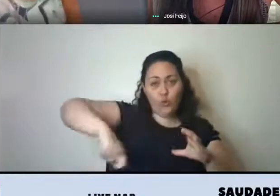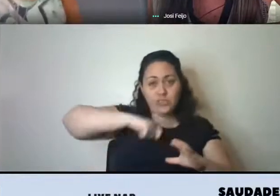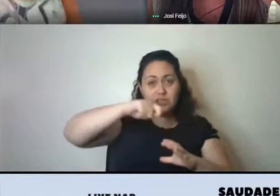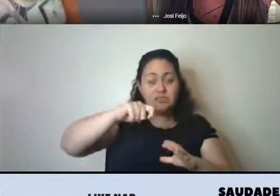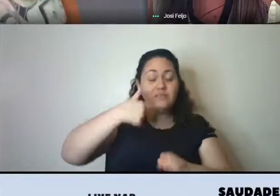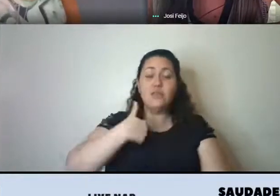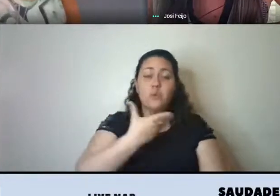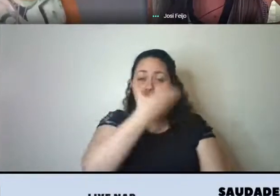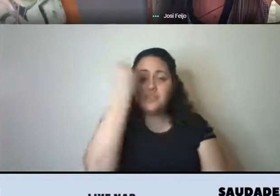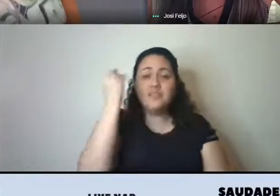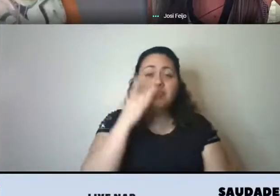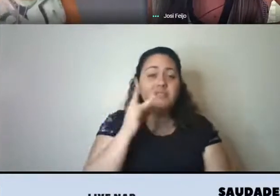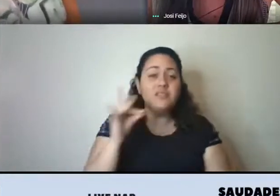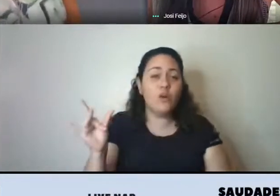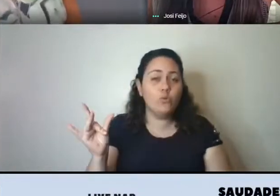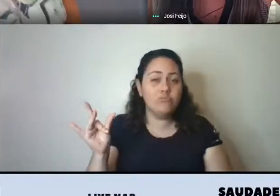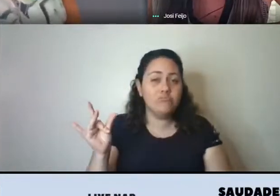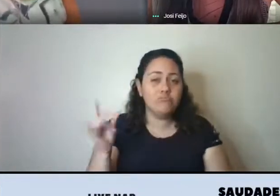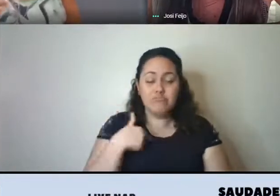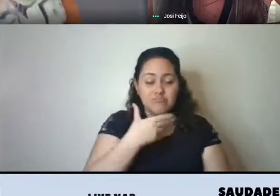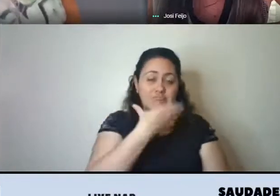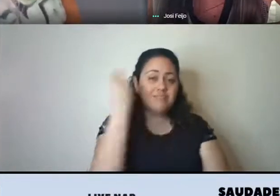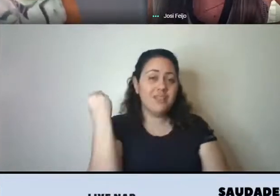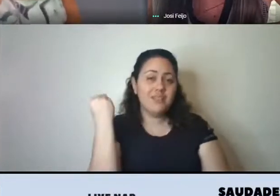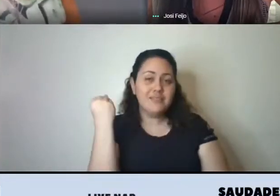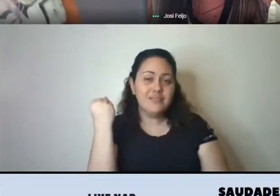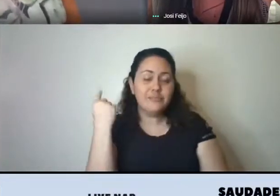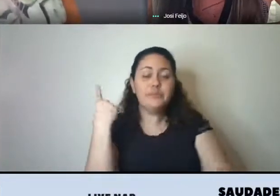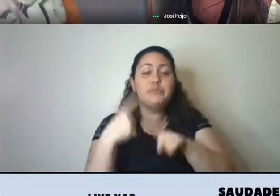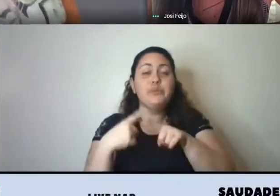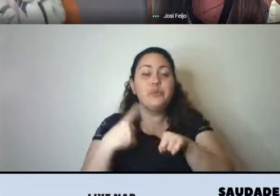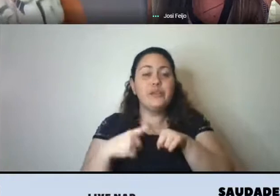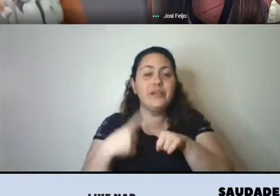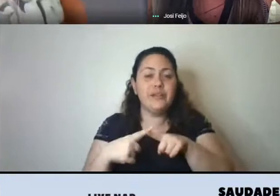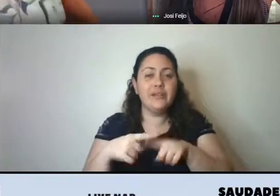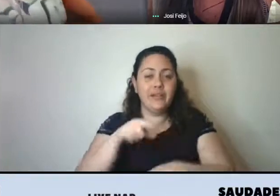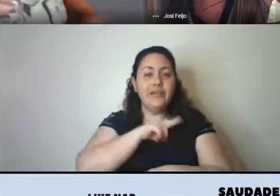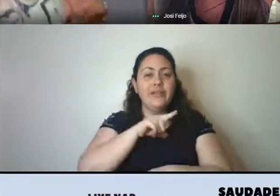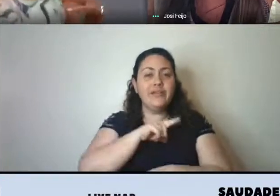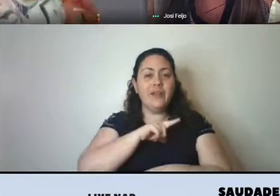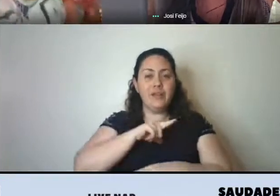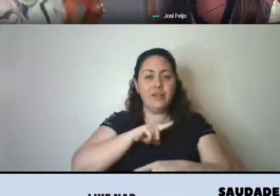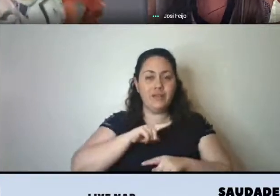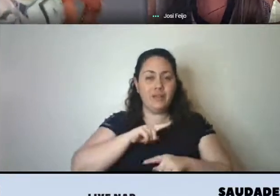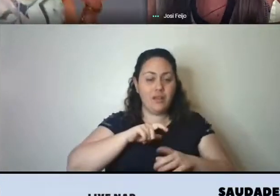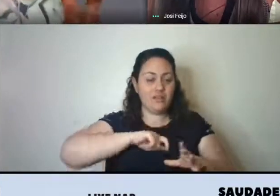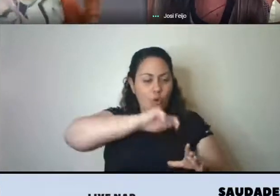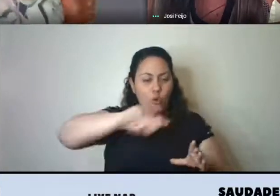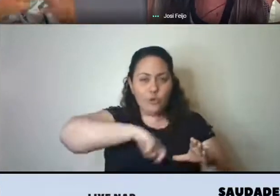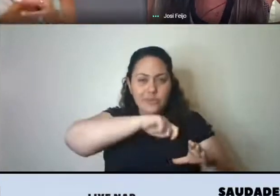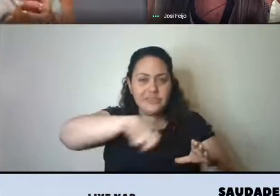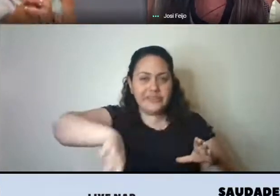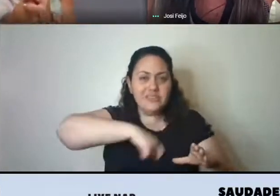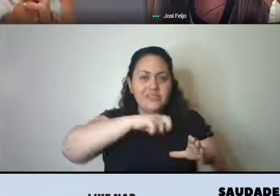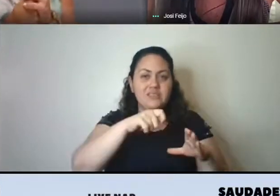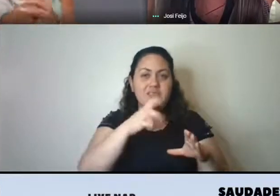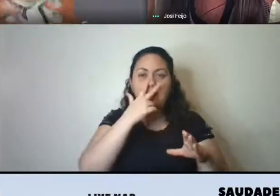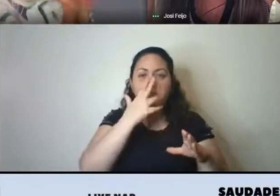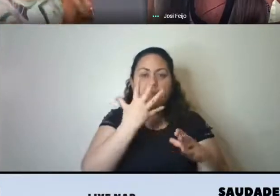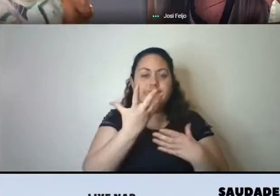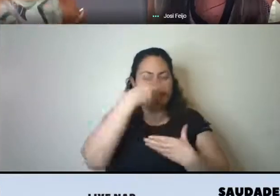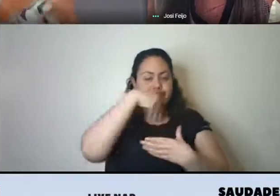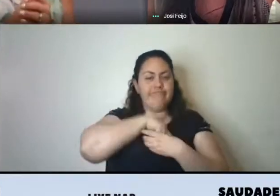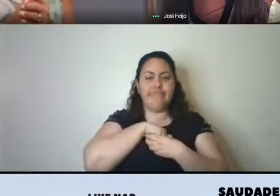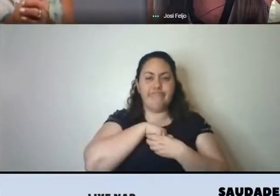do sal, né, porque o movimento de cozinhar era algo imerso